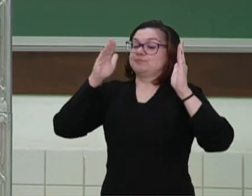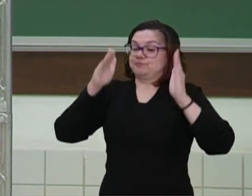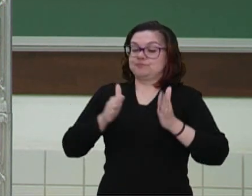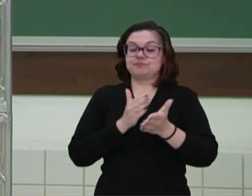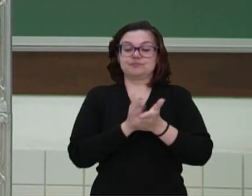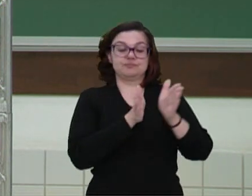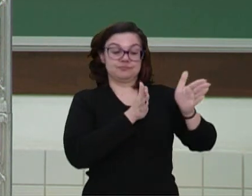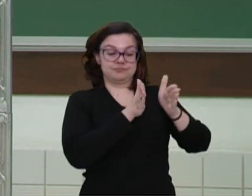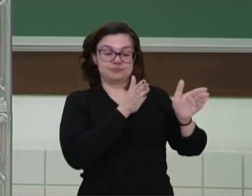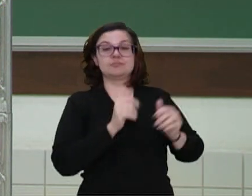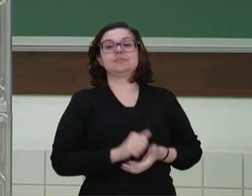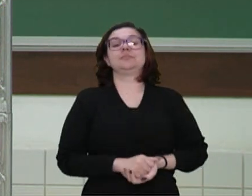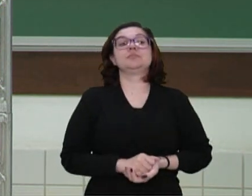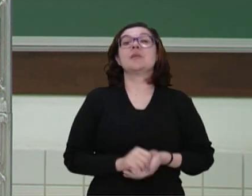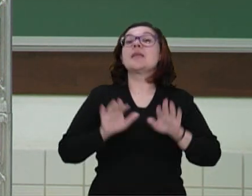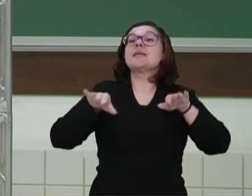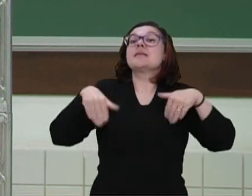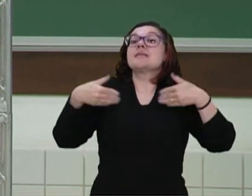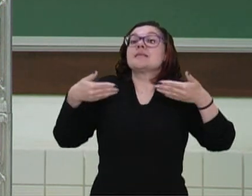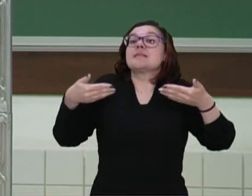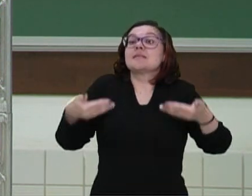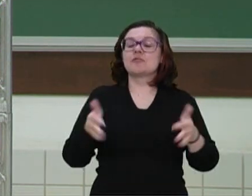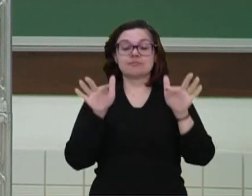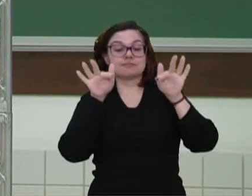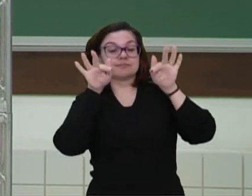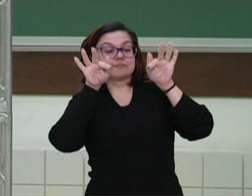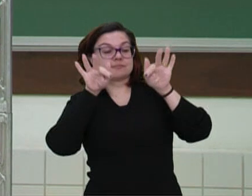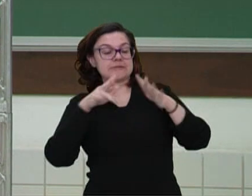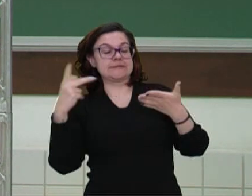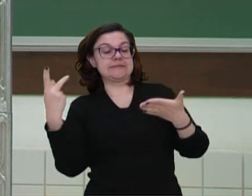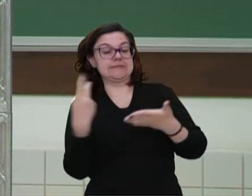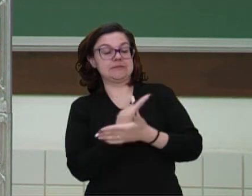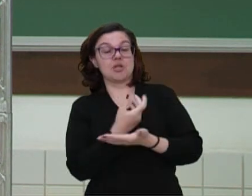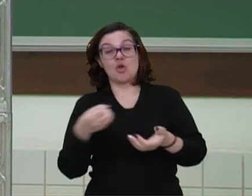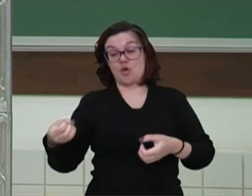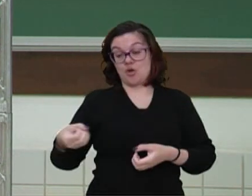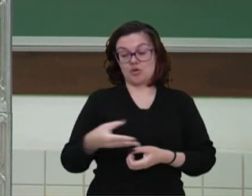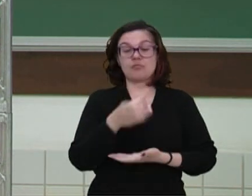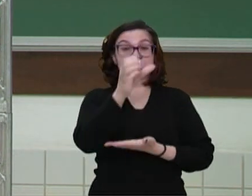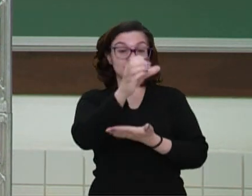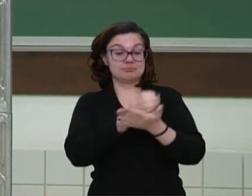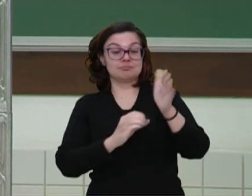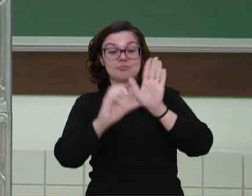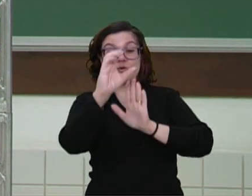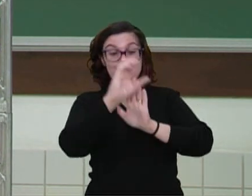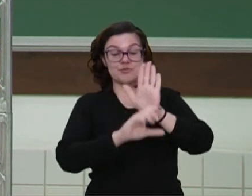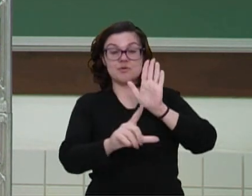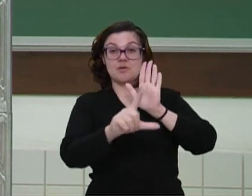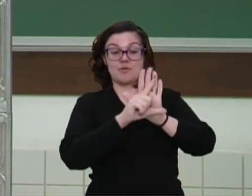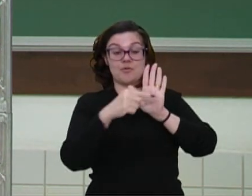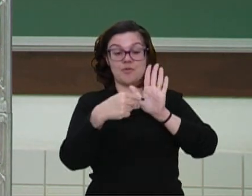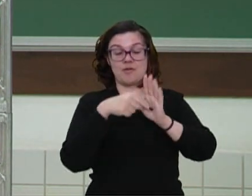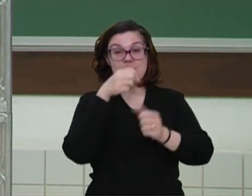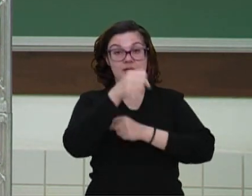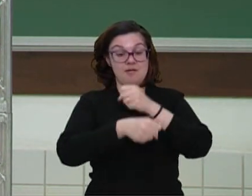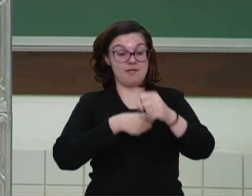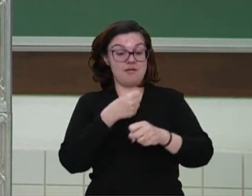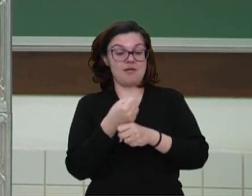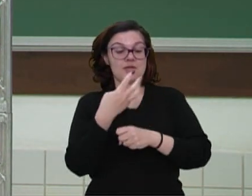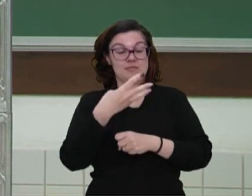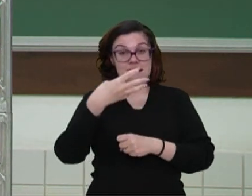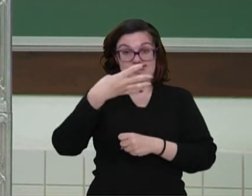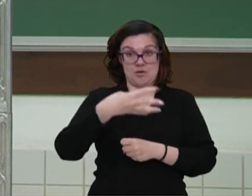período provisório. Como resultado, houve a Constituição de 34 e algumas conquistas muito importantes